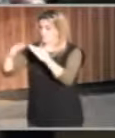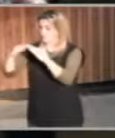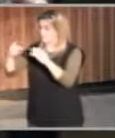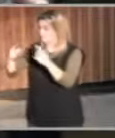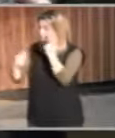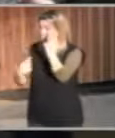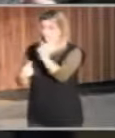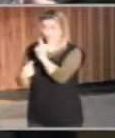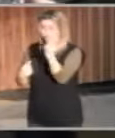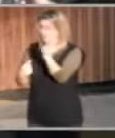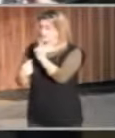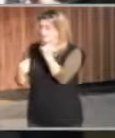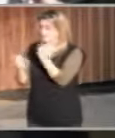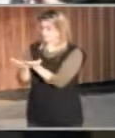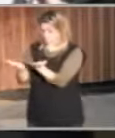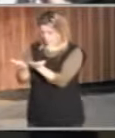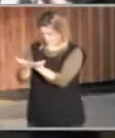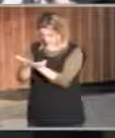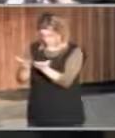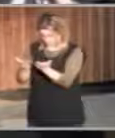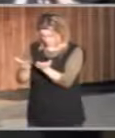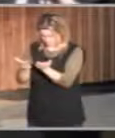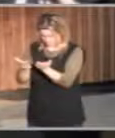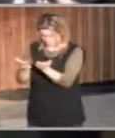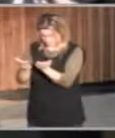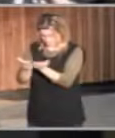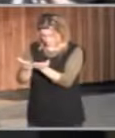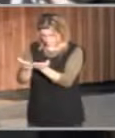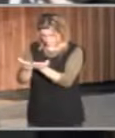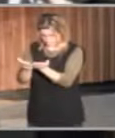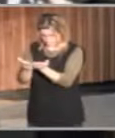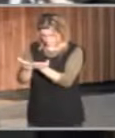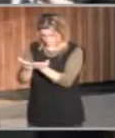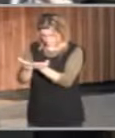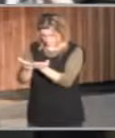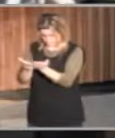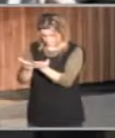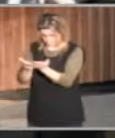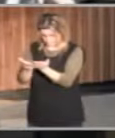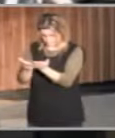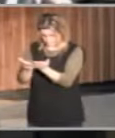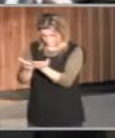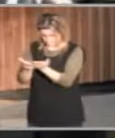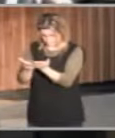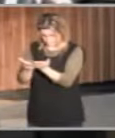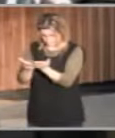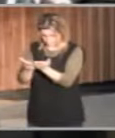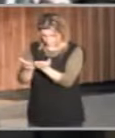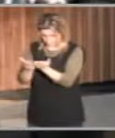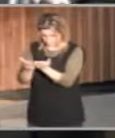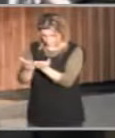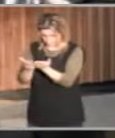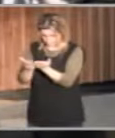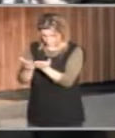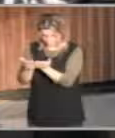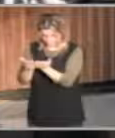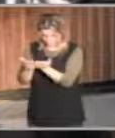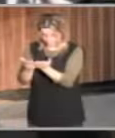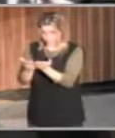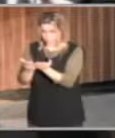tem vários aqui vou orar por você que você é a bênção que Deus colocou na tua família